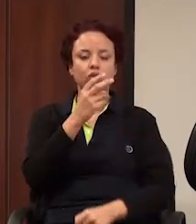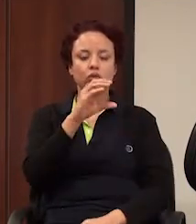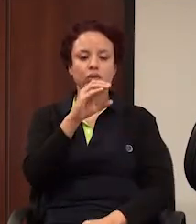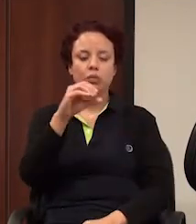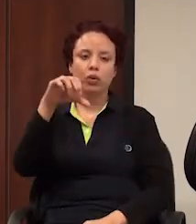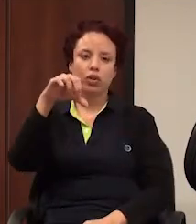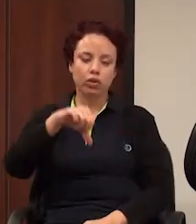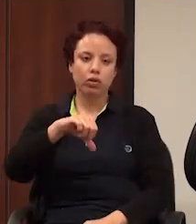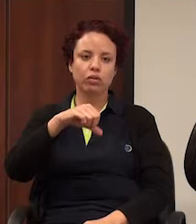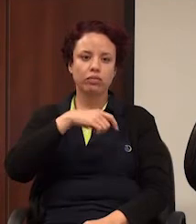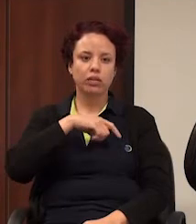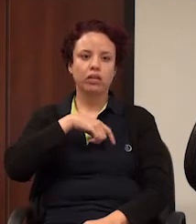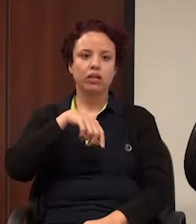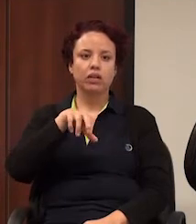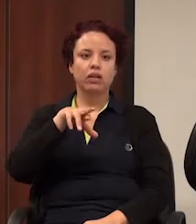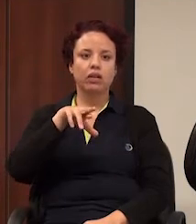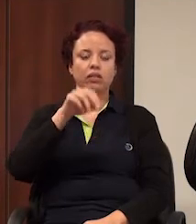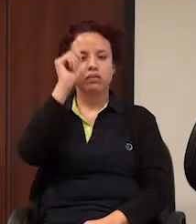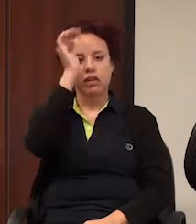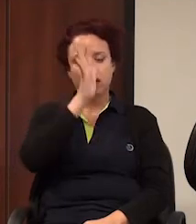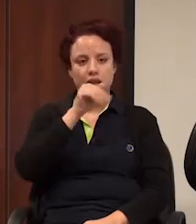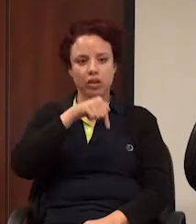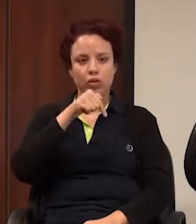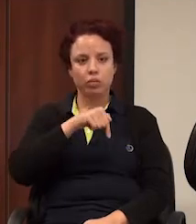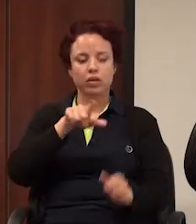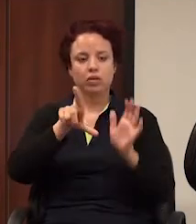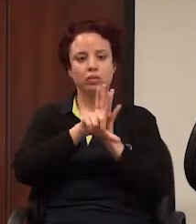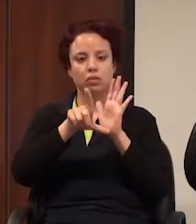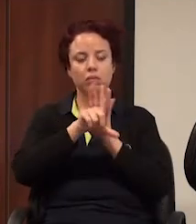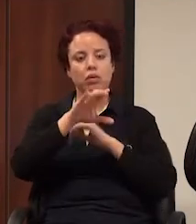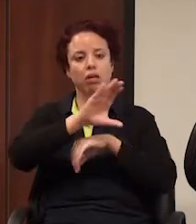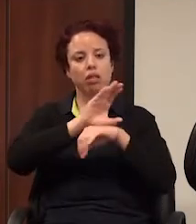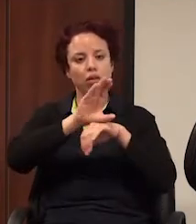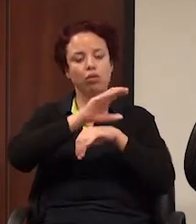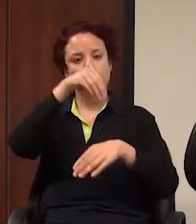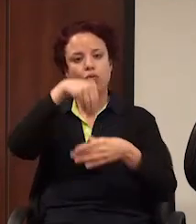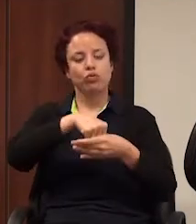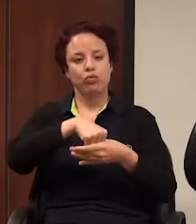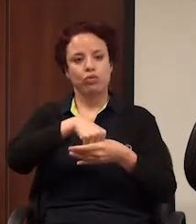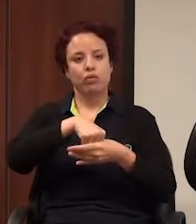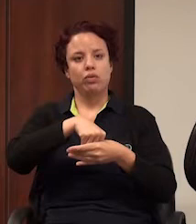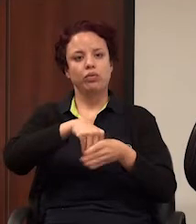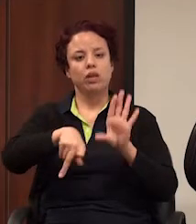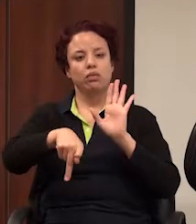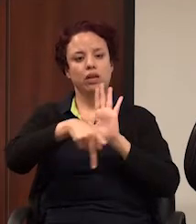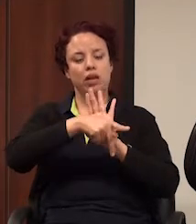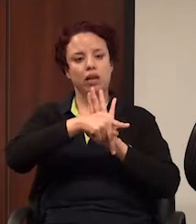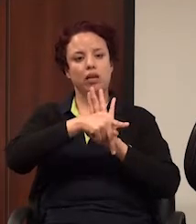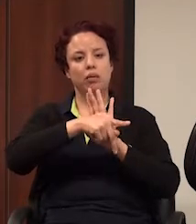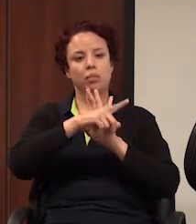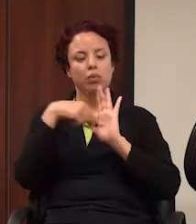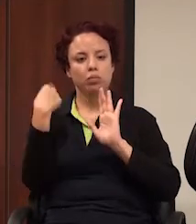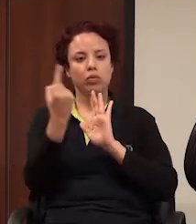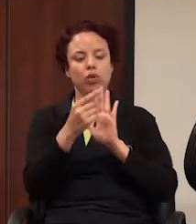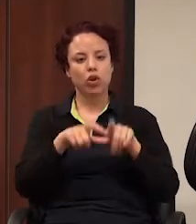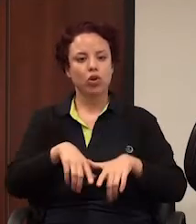pela República Federativa do Brasil como uma lei constitucional. Ou seja, faz parte do nosso maior arcabouço,